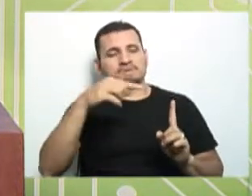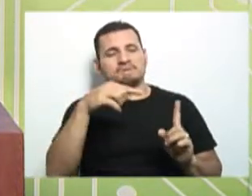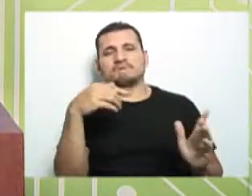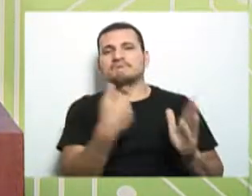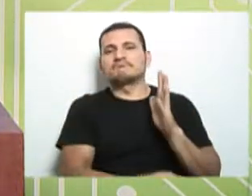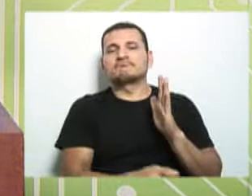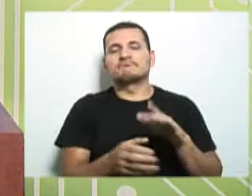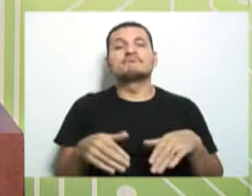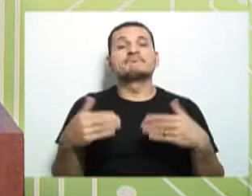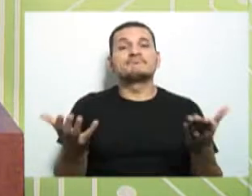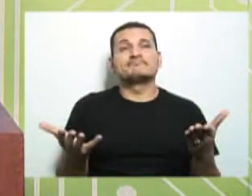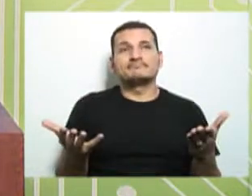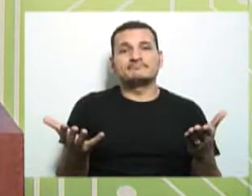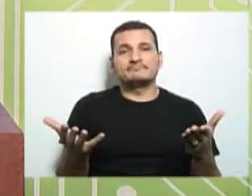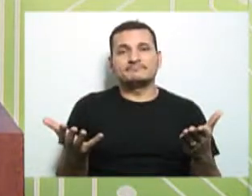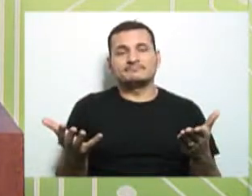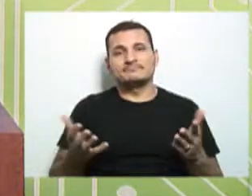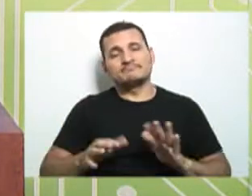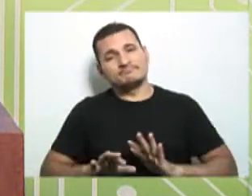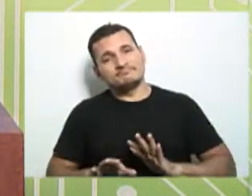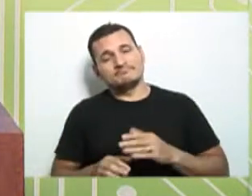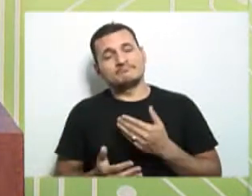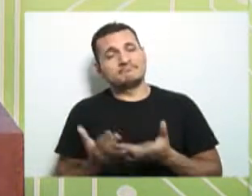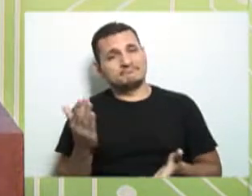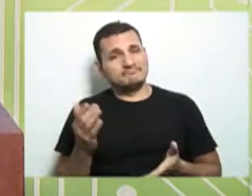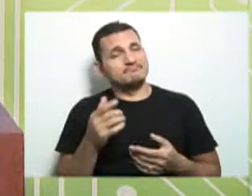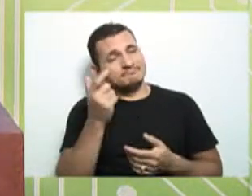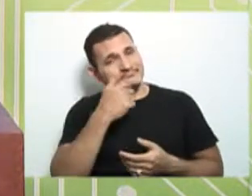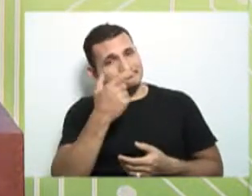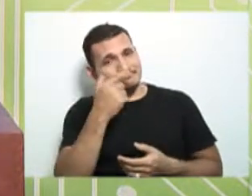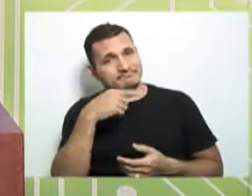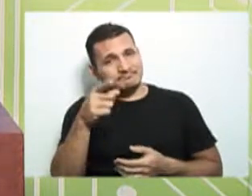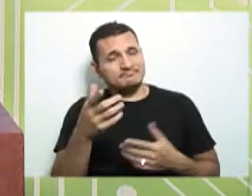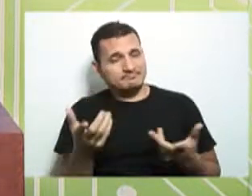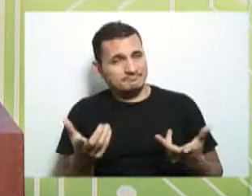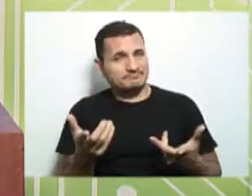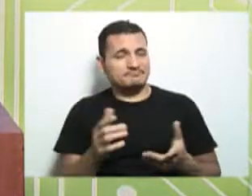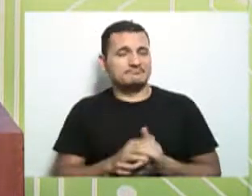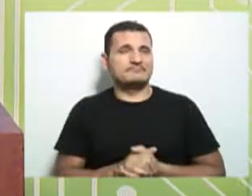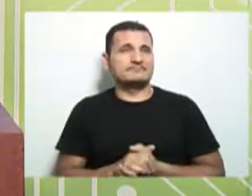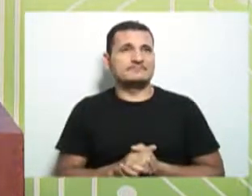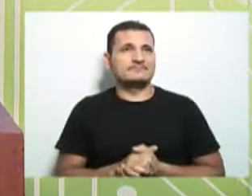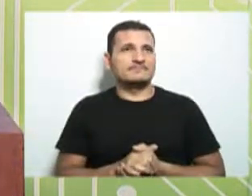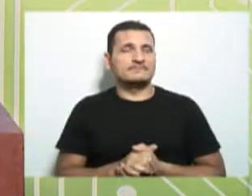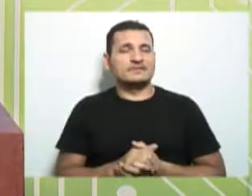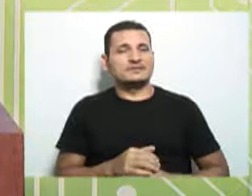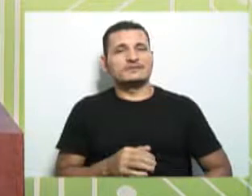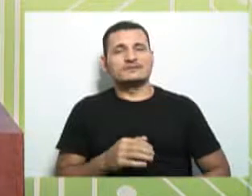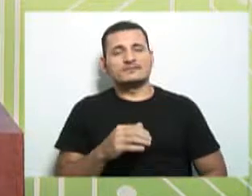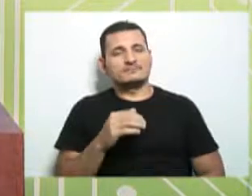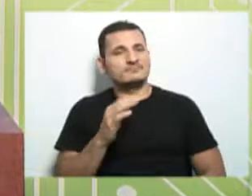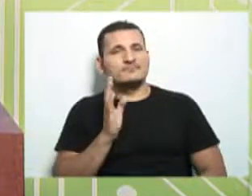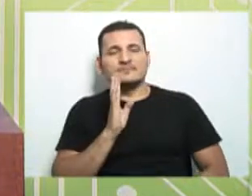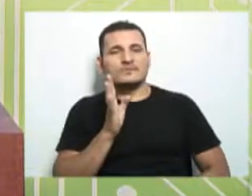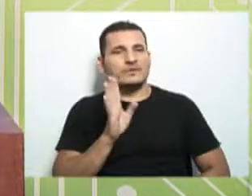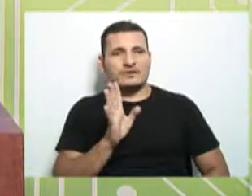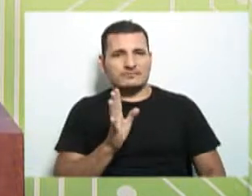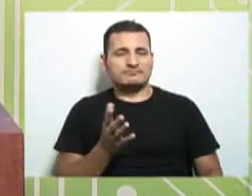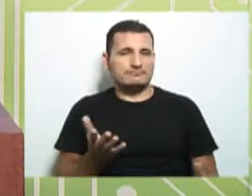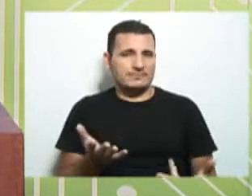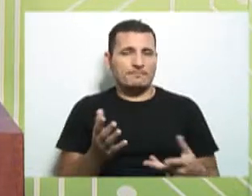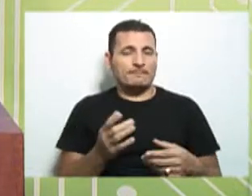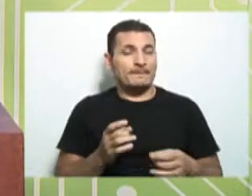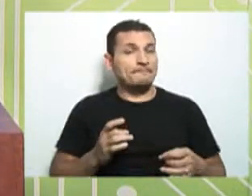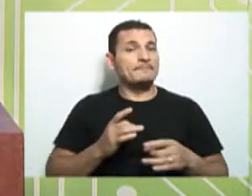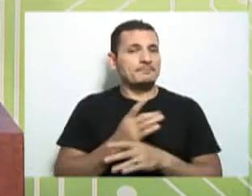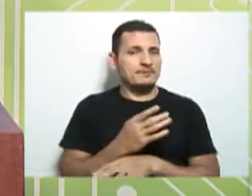E aí, pois é, vai ficar chorando as pitangas, as mágoas, e isso não é legal. Então se prepare para